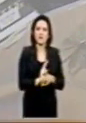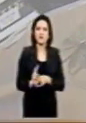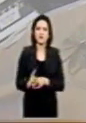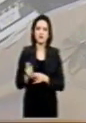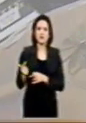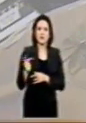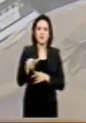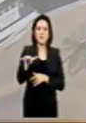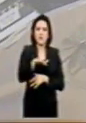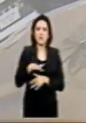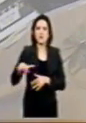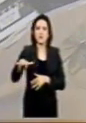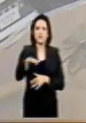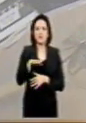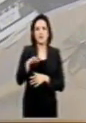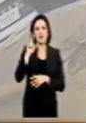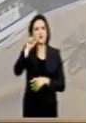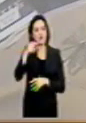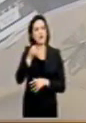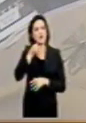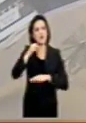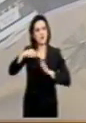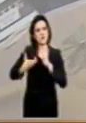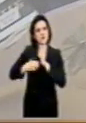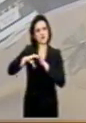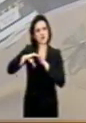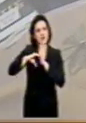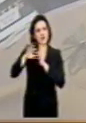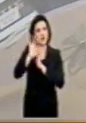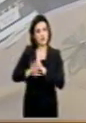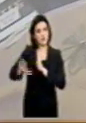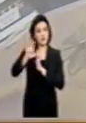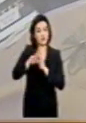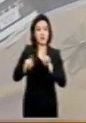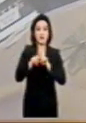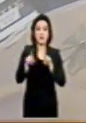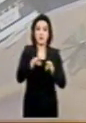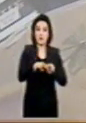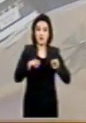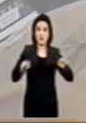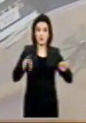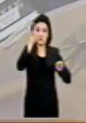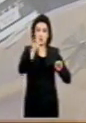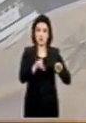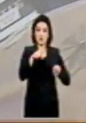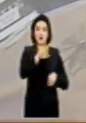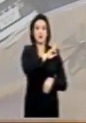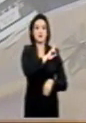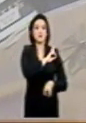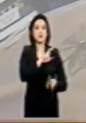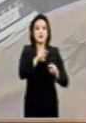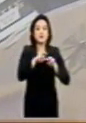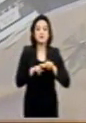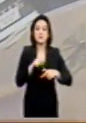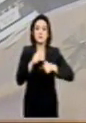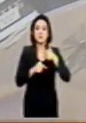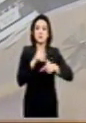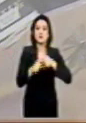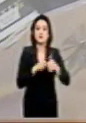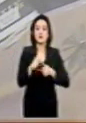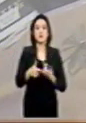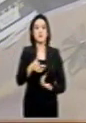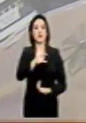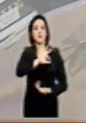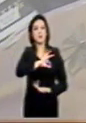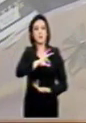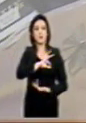federal da União, o Senado Federal, cuja mesa diretora é responsável pela atuação de sua polícia legislativa e